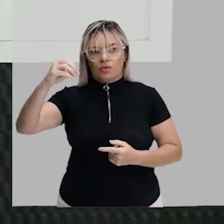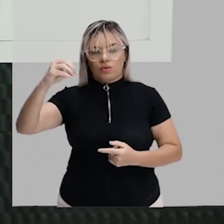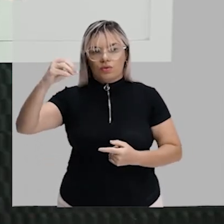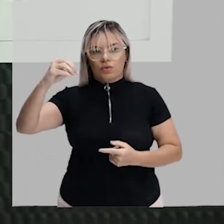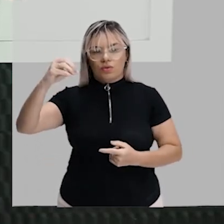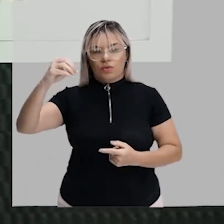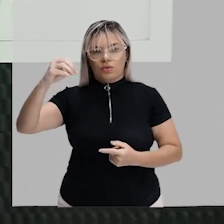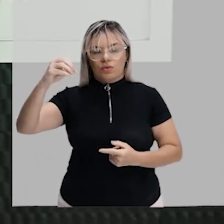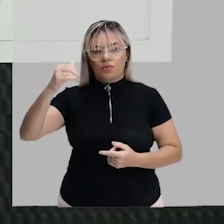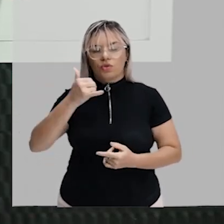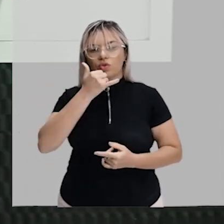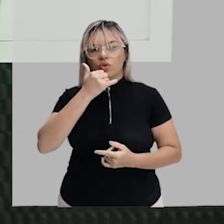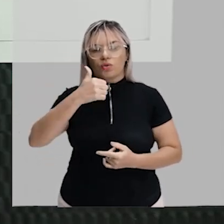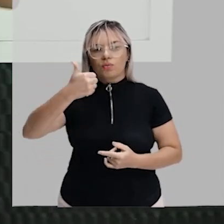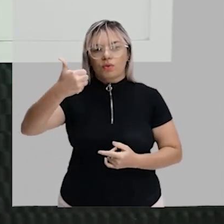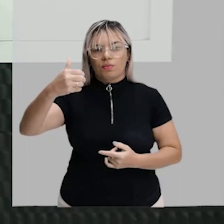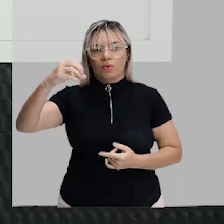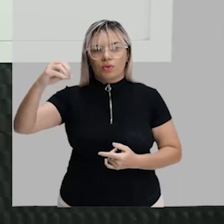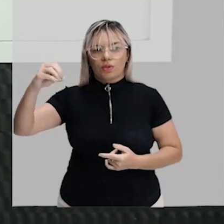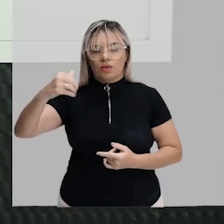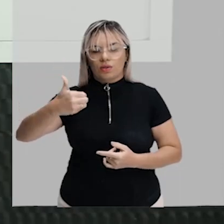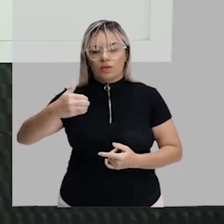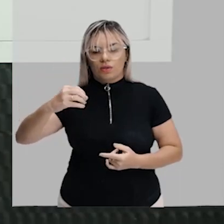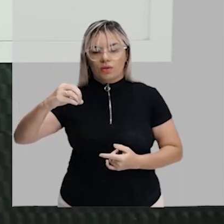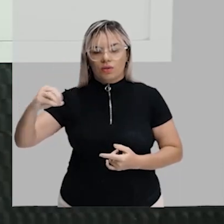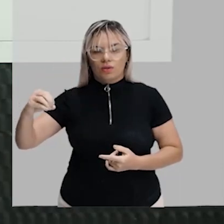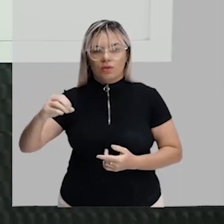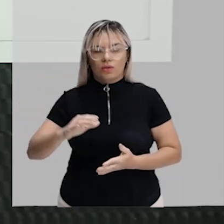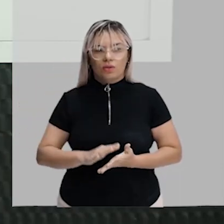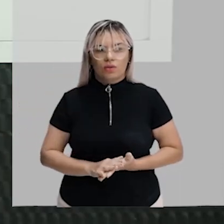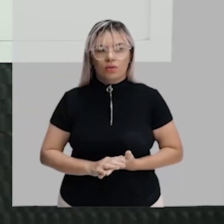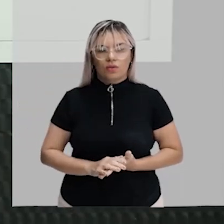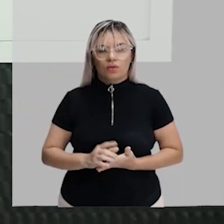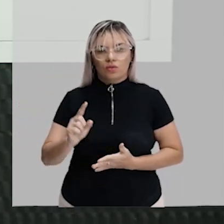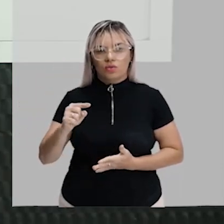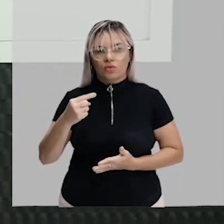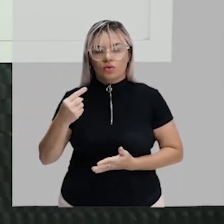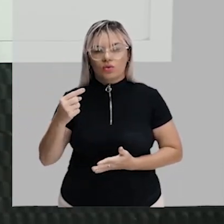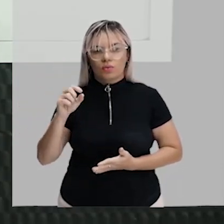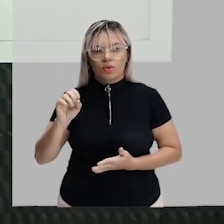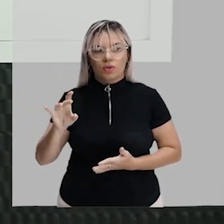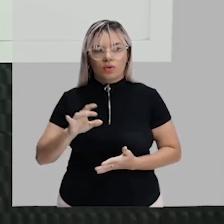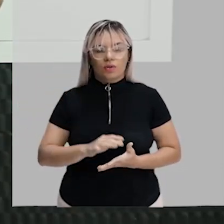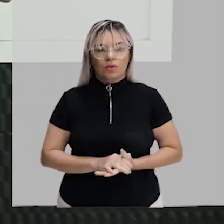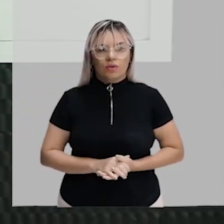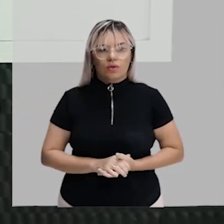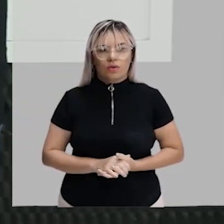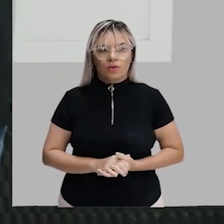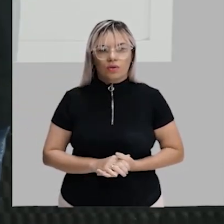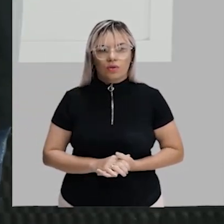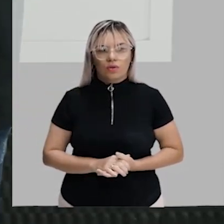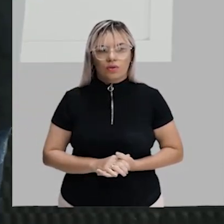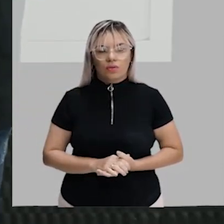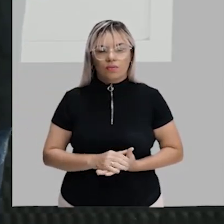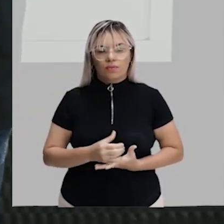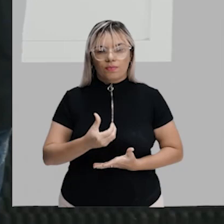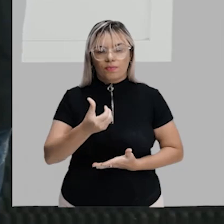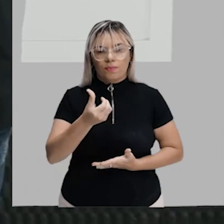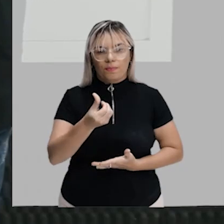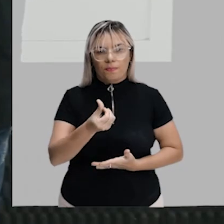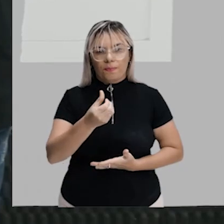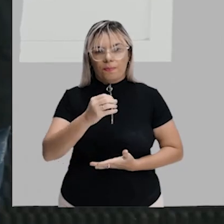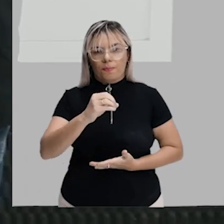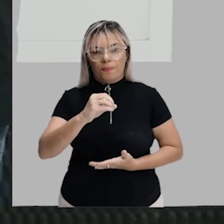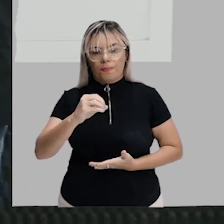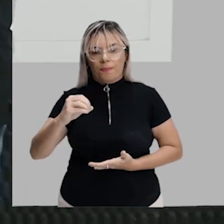Aliás, por 10, não precisa ser por 100. Por 10 que basta uma casa. Então você vai ter 6.000